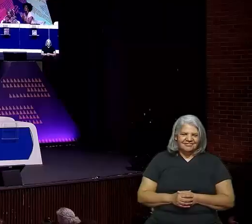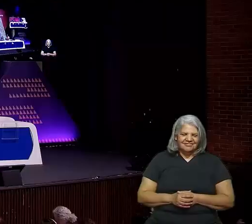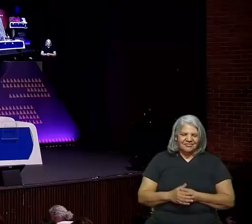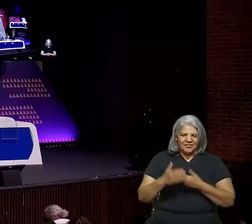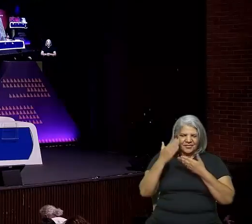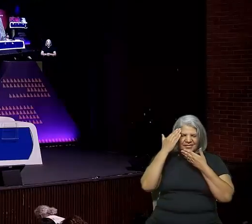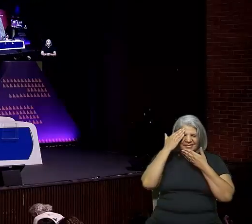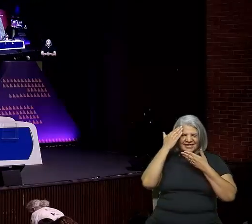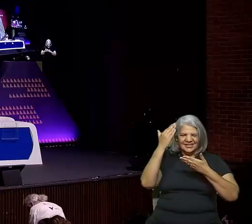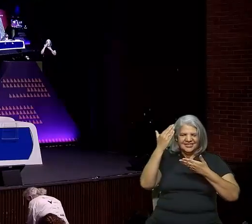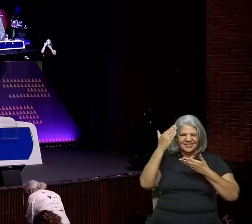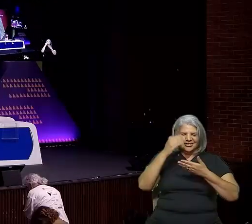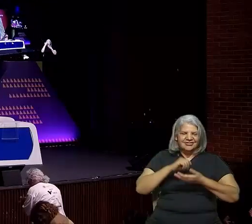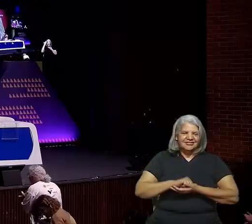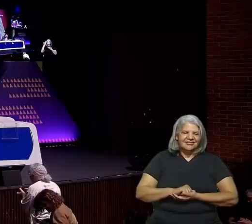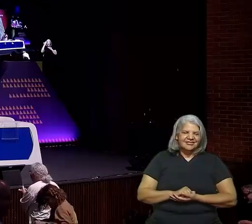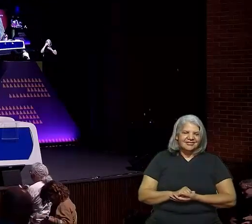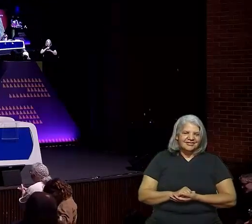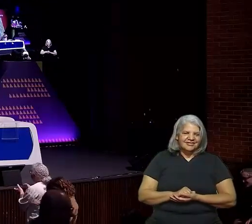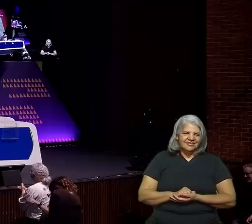Muito obrigada.